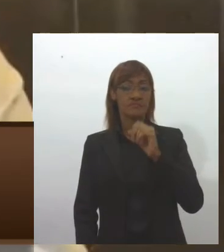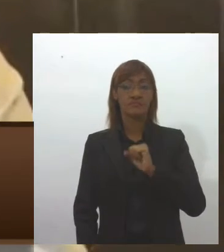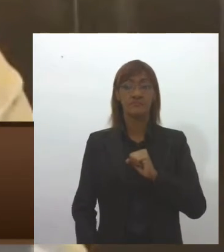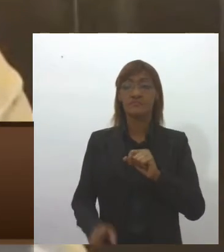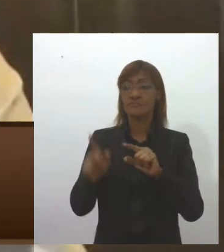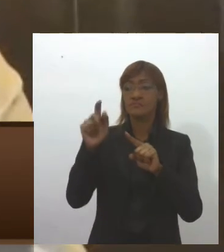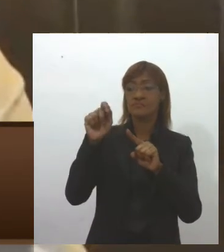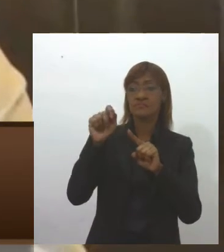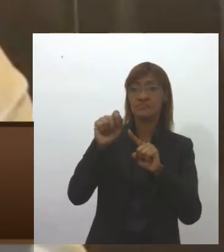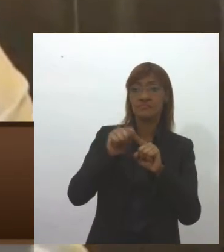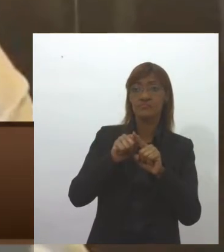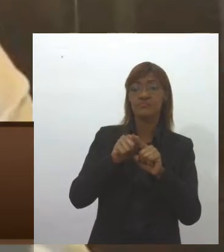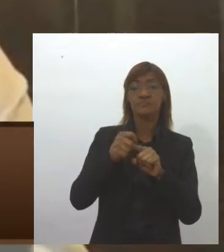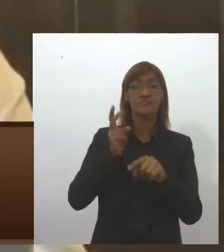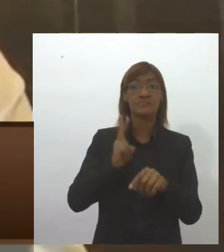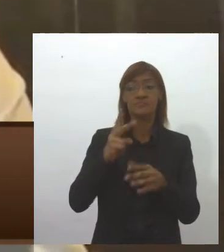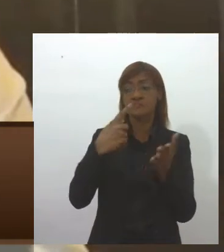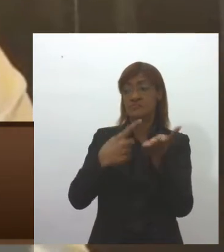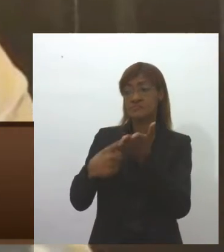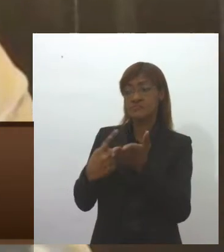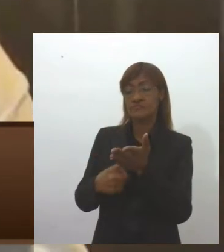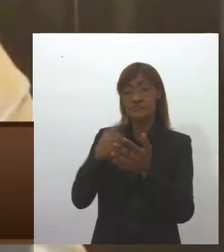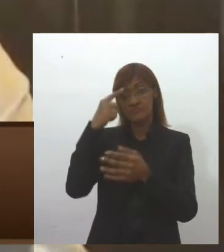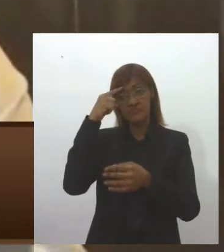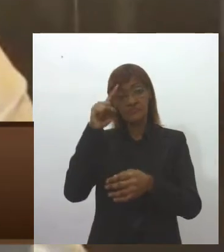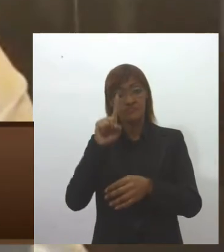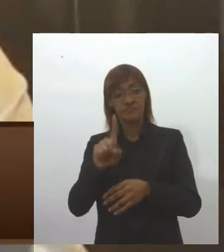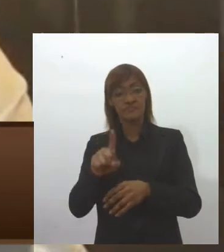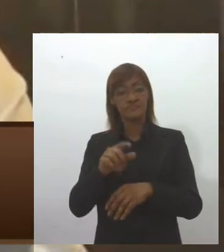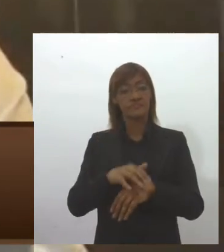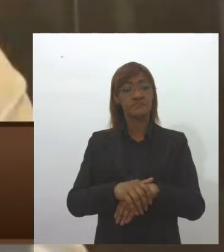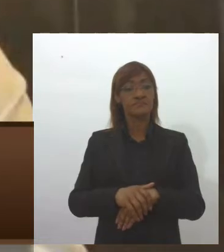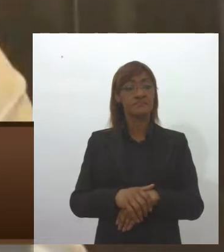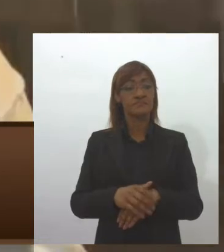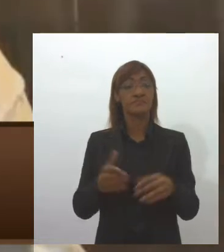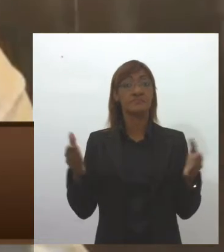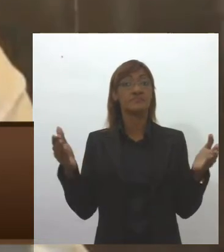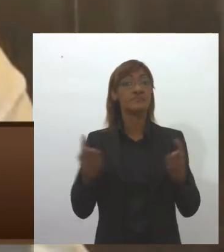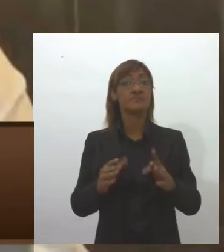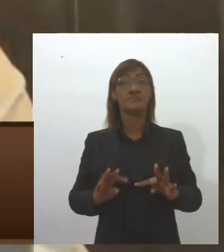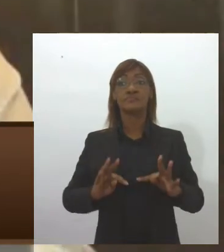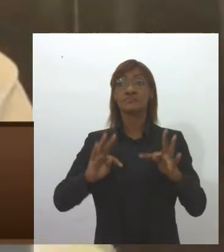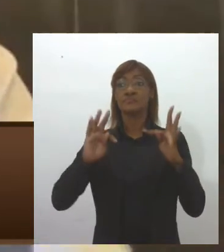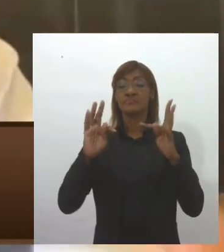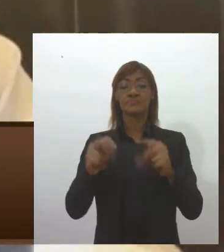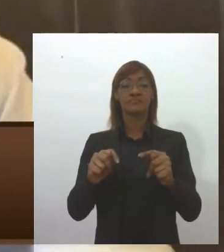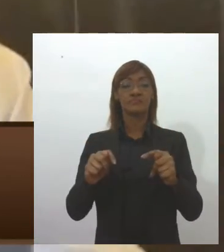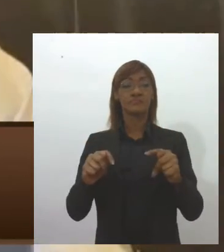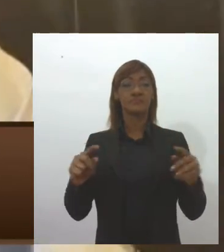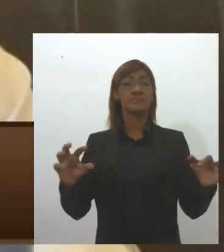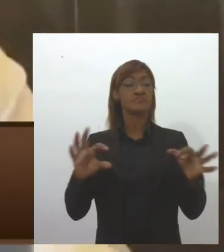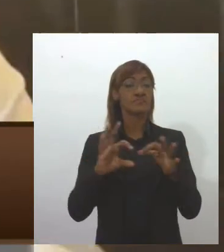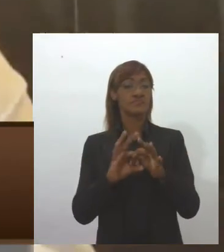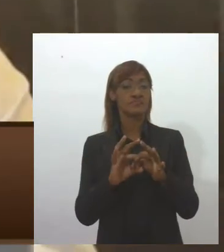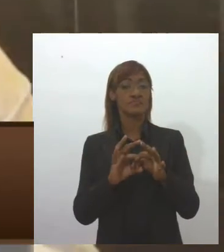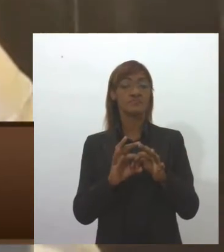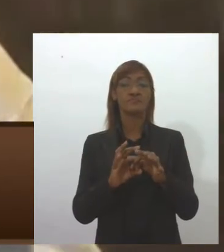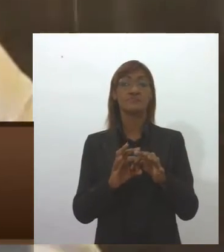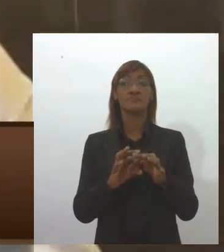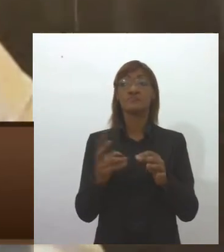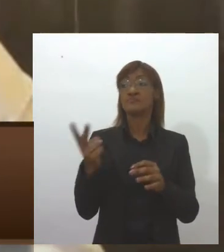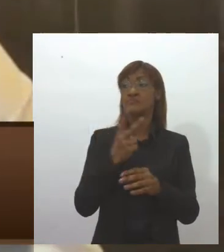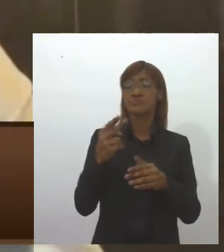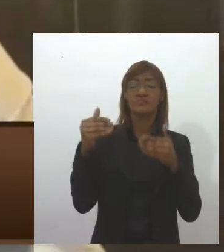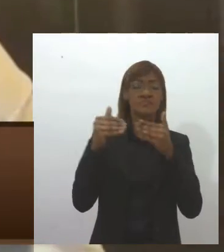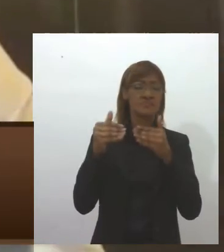está se encontrando para trabalhar, e hoje a nossa pauta é única. O que a BIH defende, a Brasil defende, nas